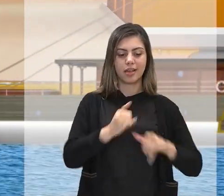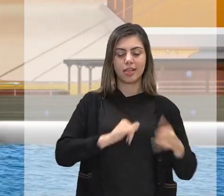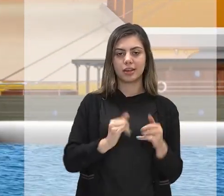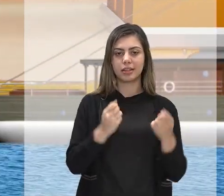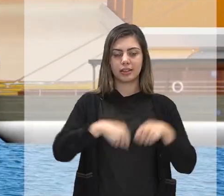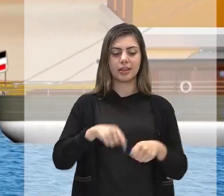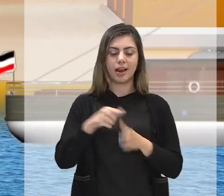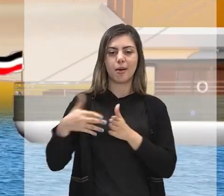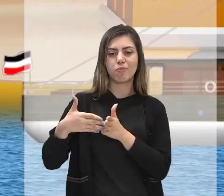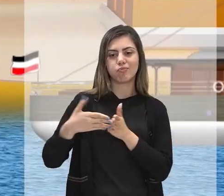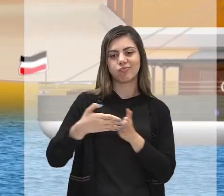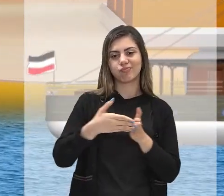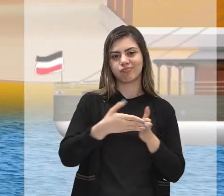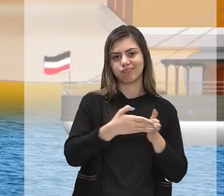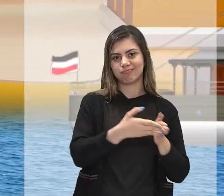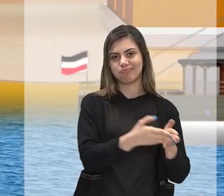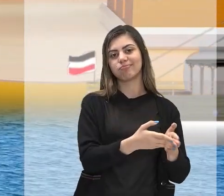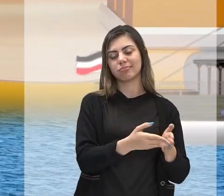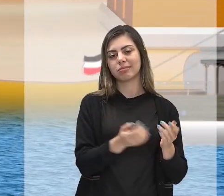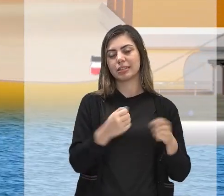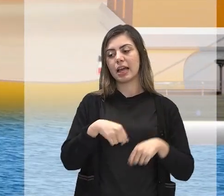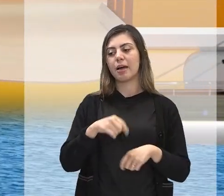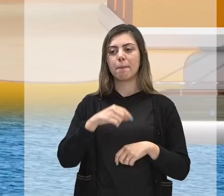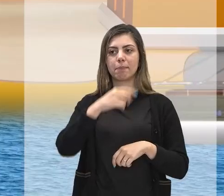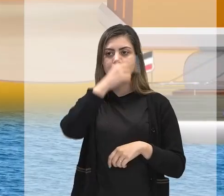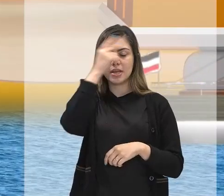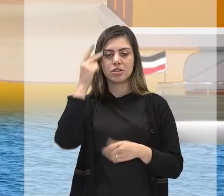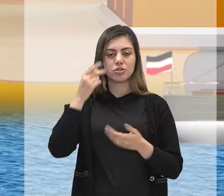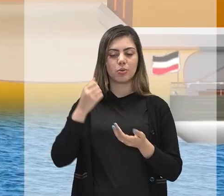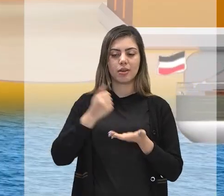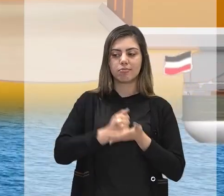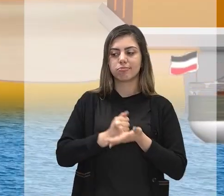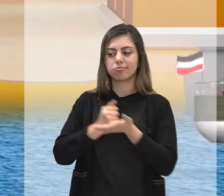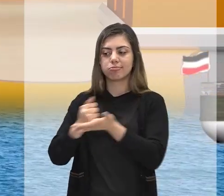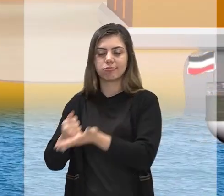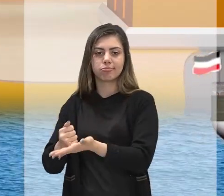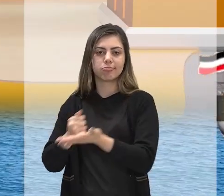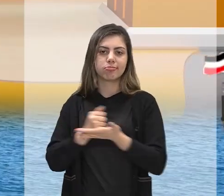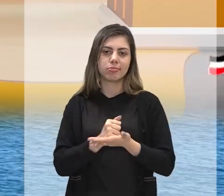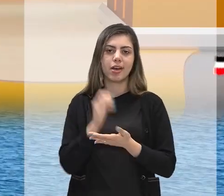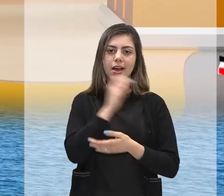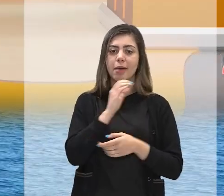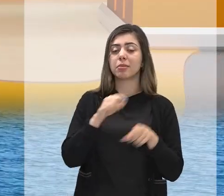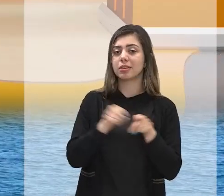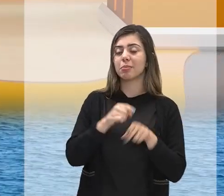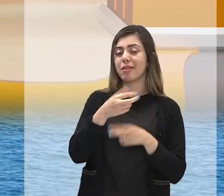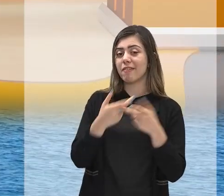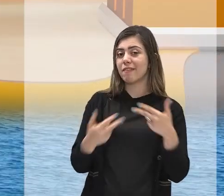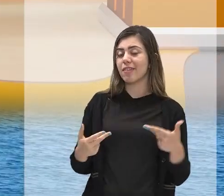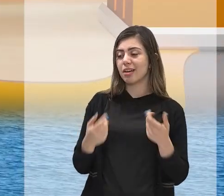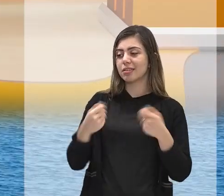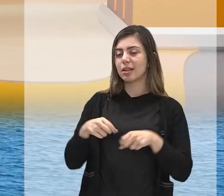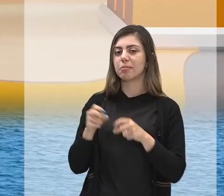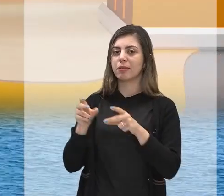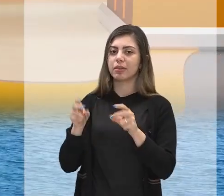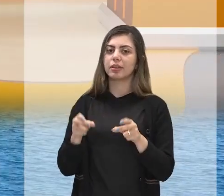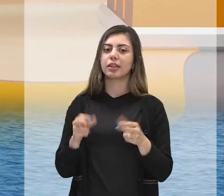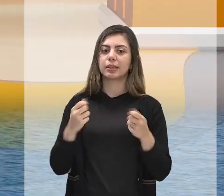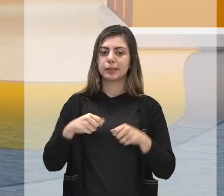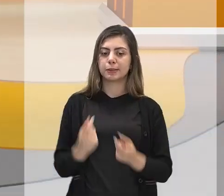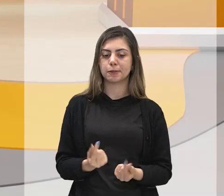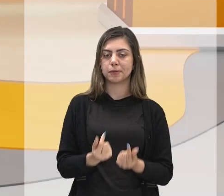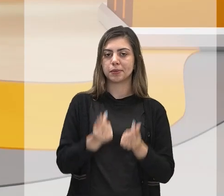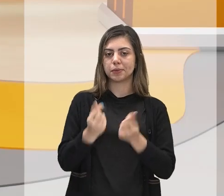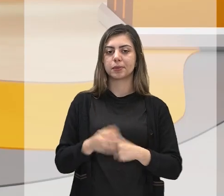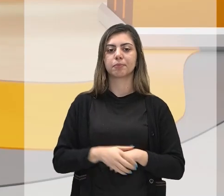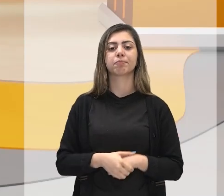esses barcos indo e vindo, levando pessoas com mais rapidez e principalmente as mercadorias, gerando cada vez mais lucro.